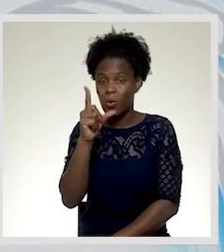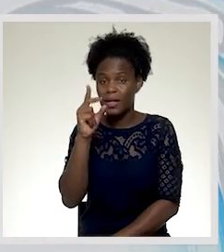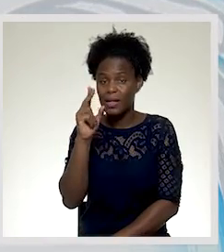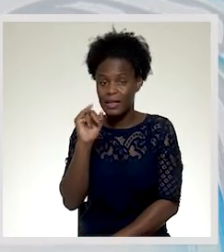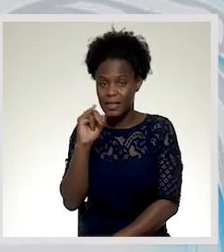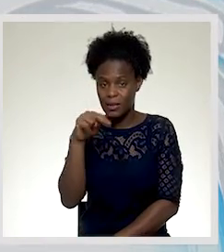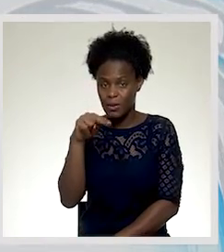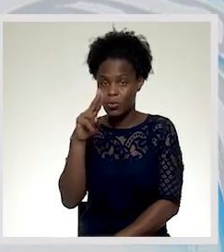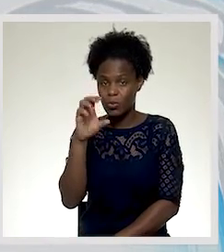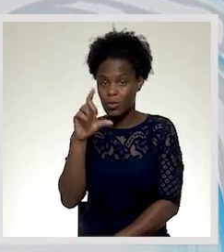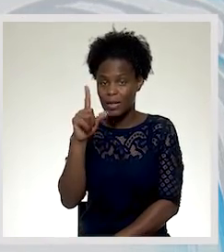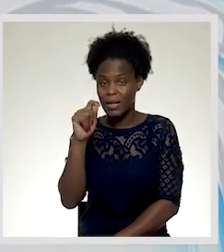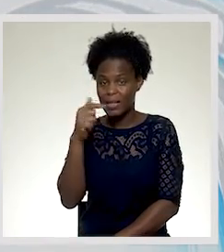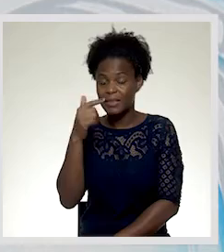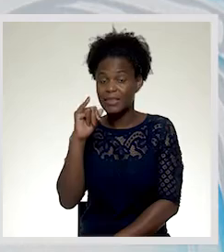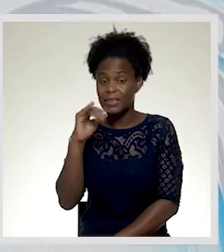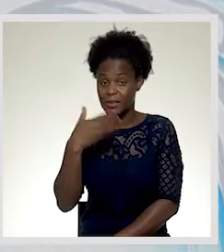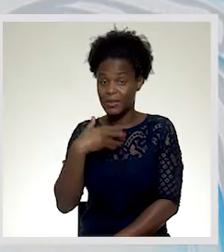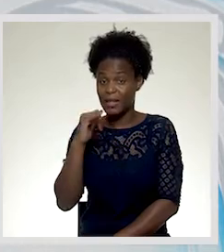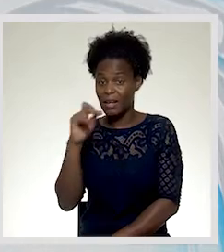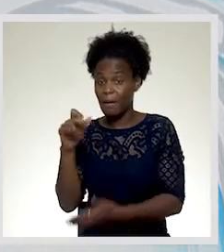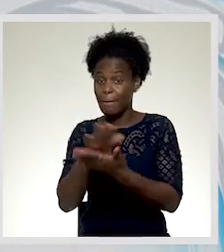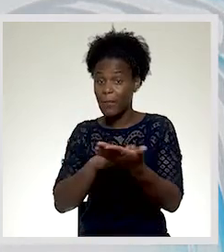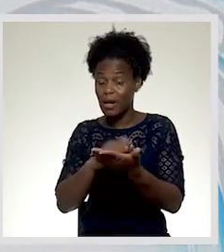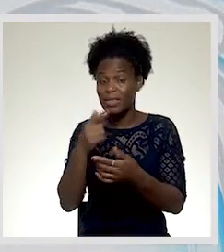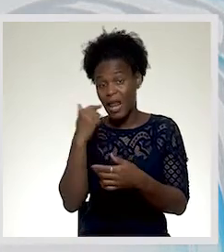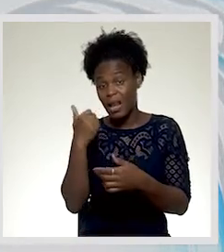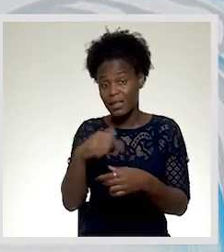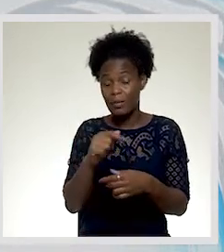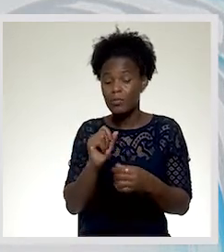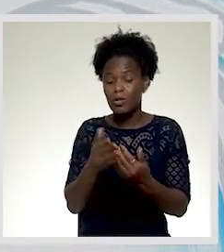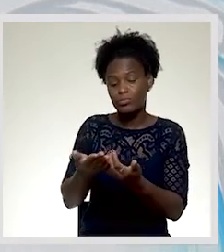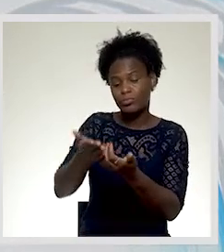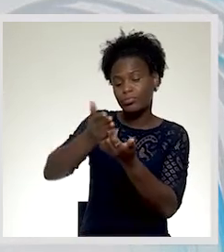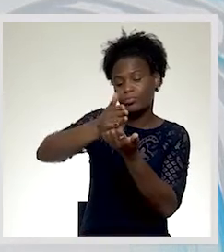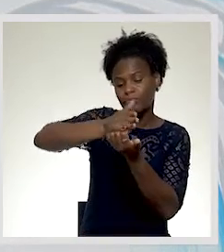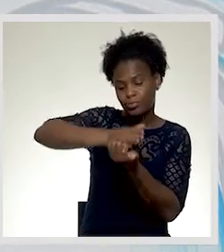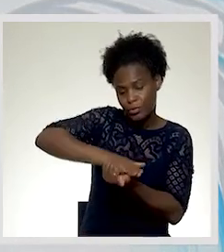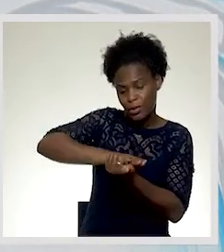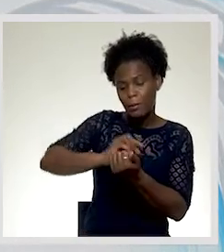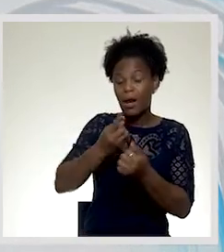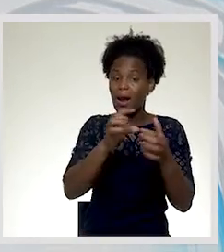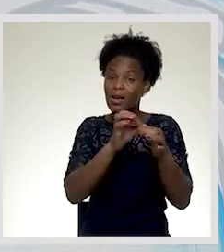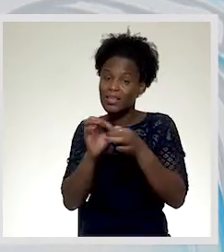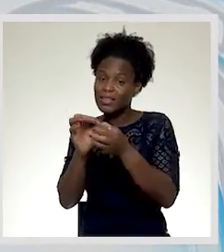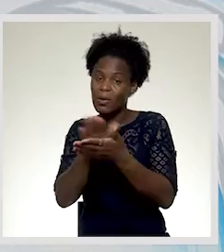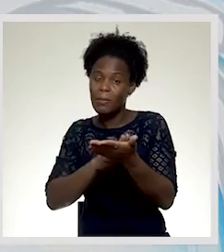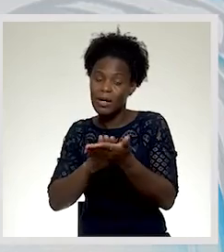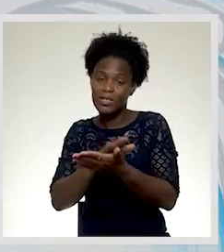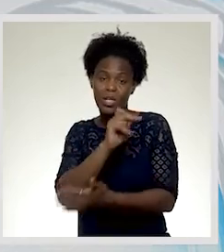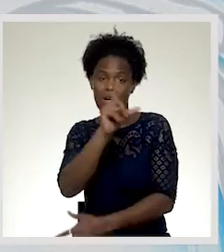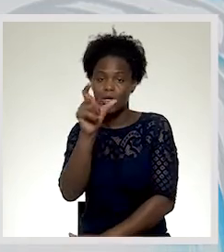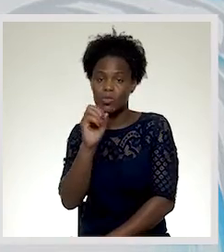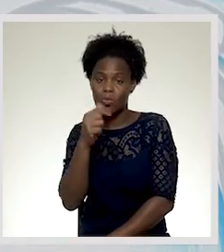polinucleotídica, as bases complementares que as constituem acabam por se dobrar sobre si mesmo para estabelecer ligação